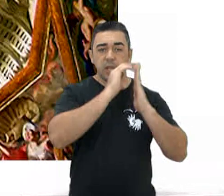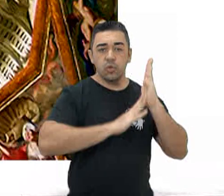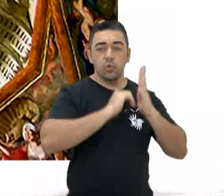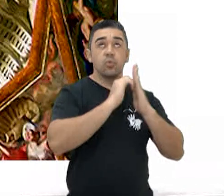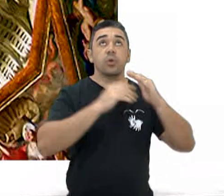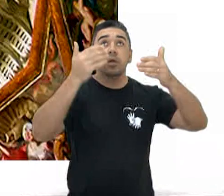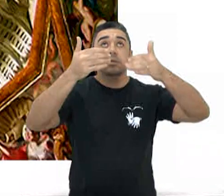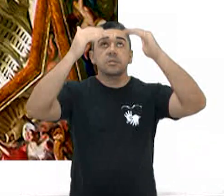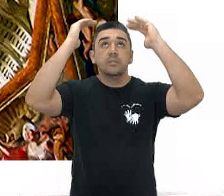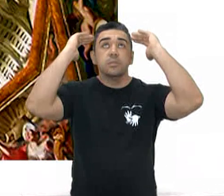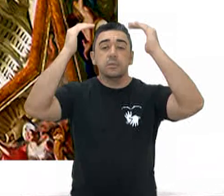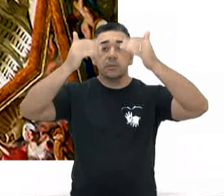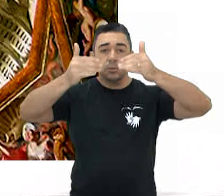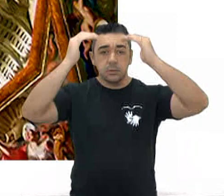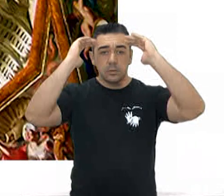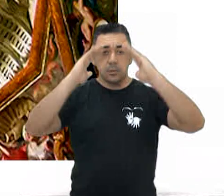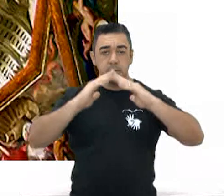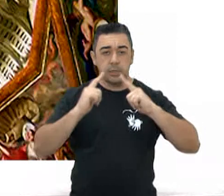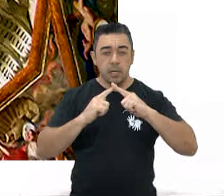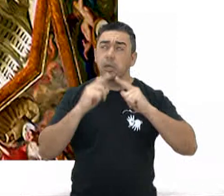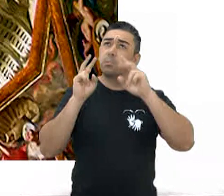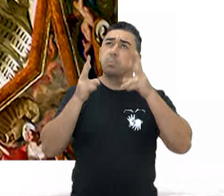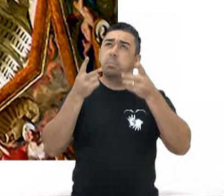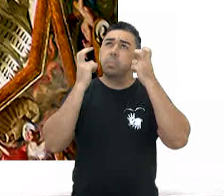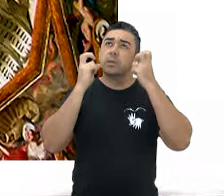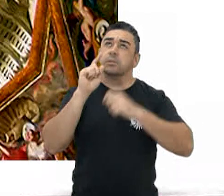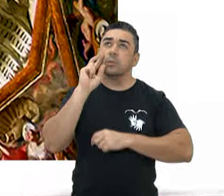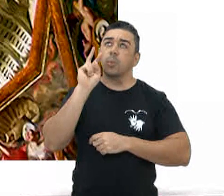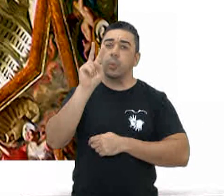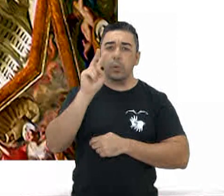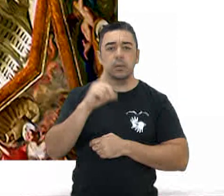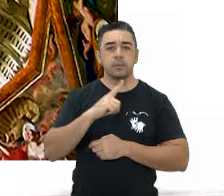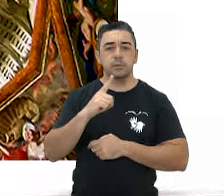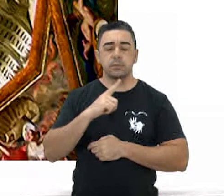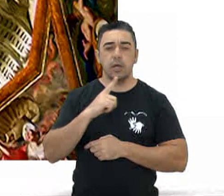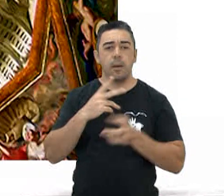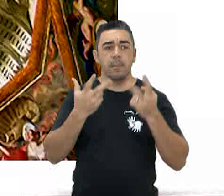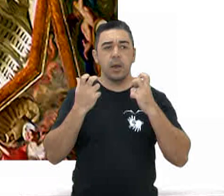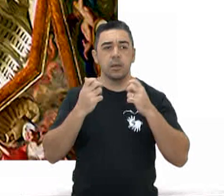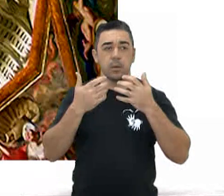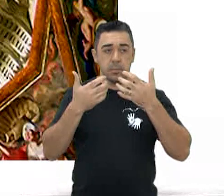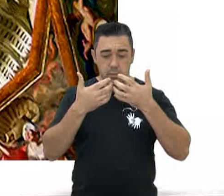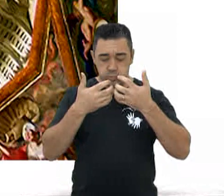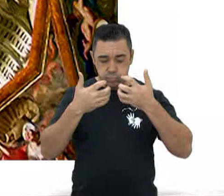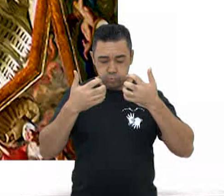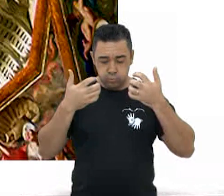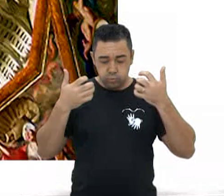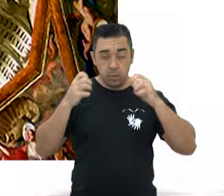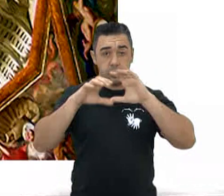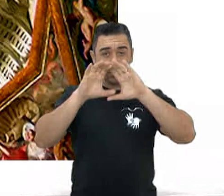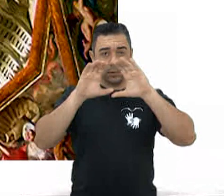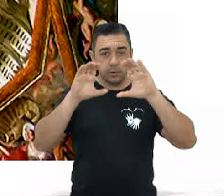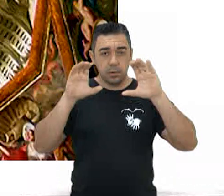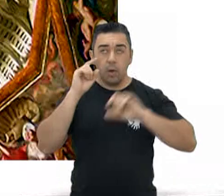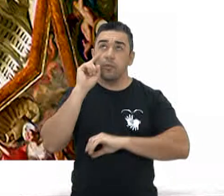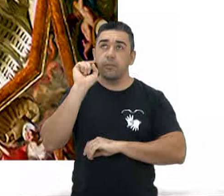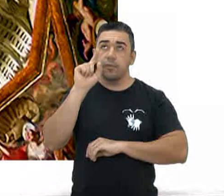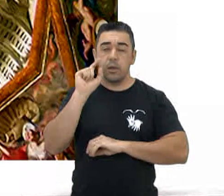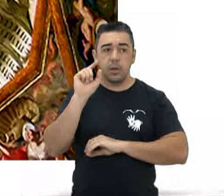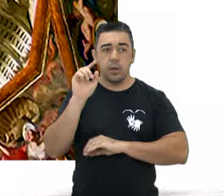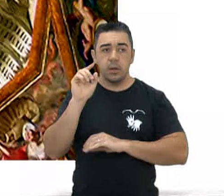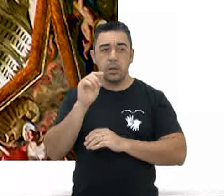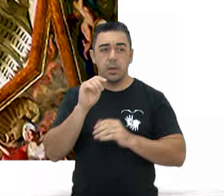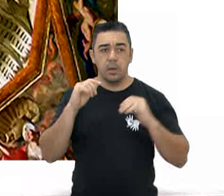imagem. Uma ilusão de ótica que parece que o céu está se abrindo, as pessoas veem os